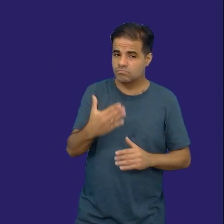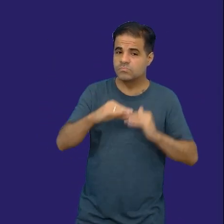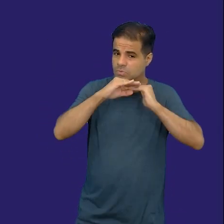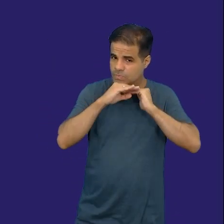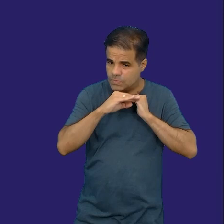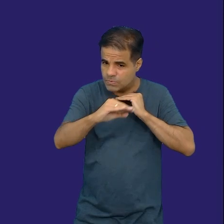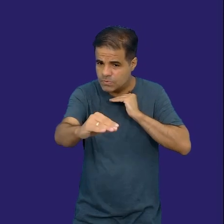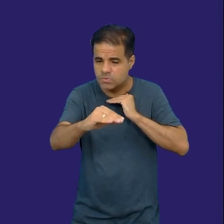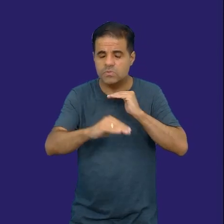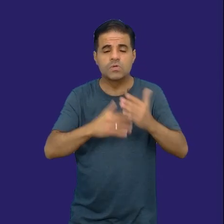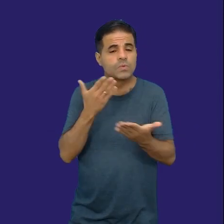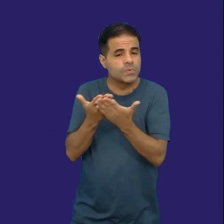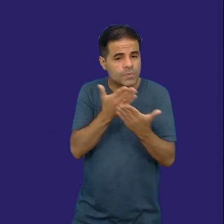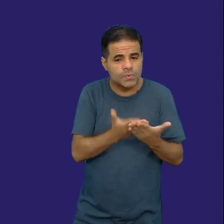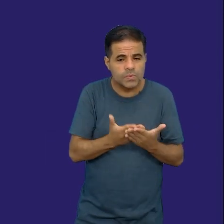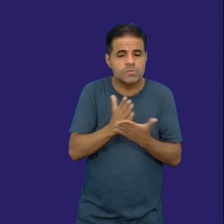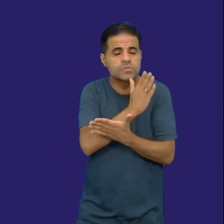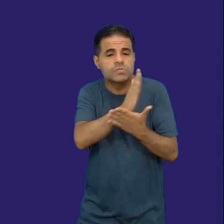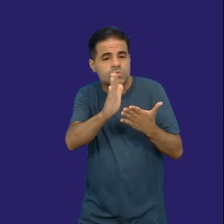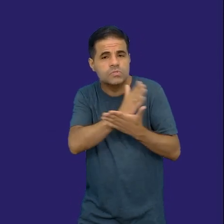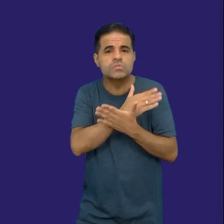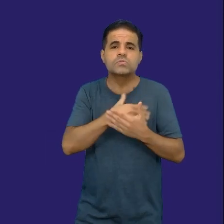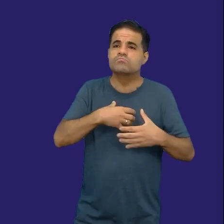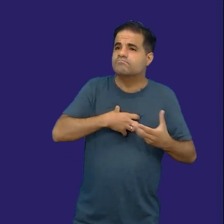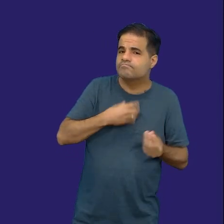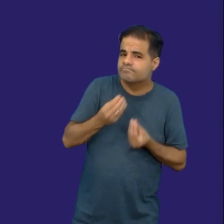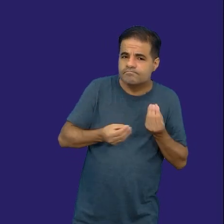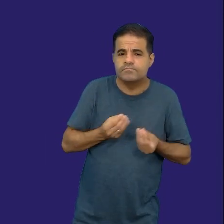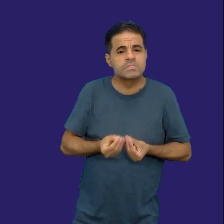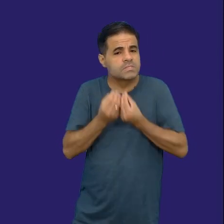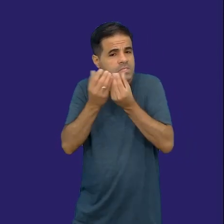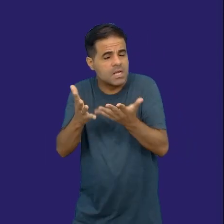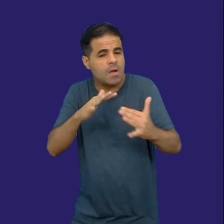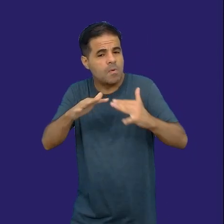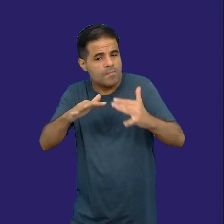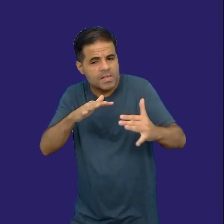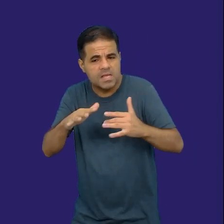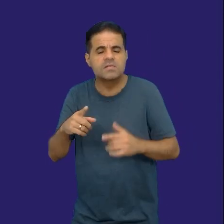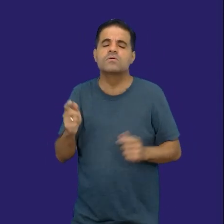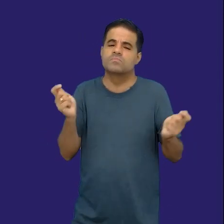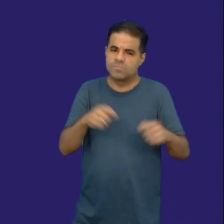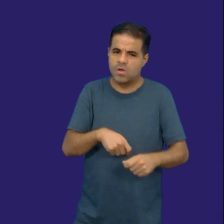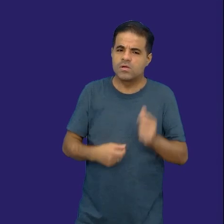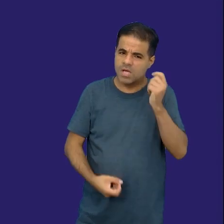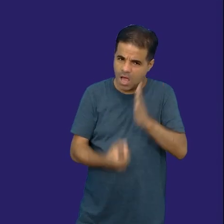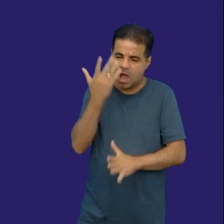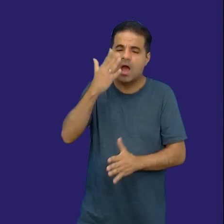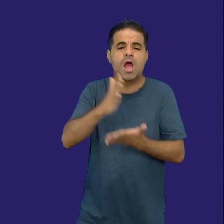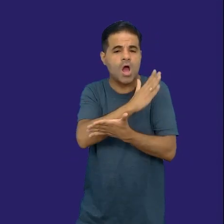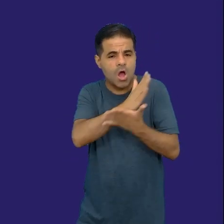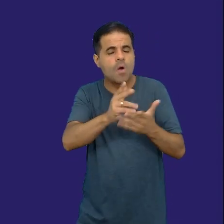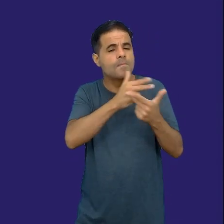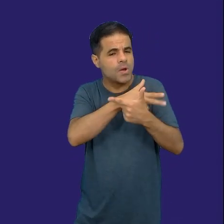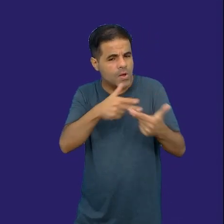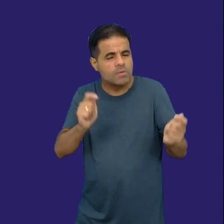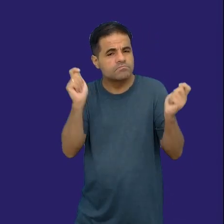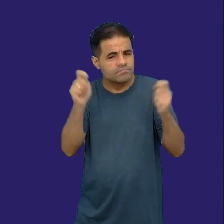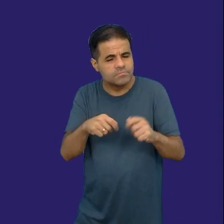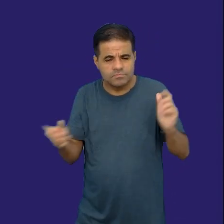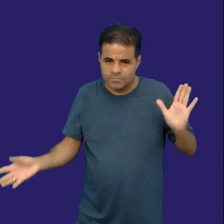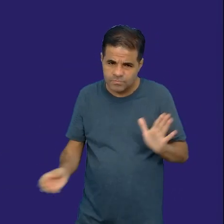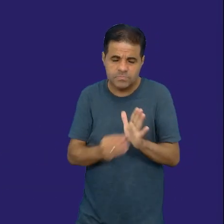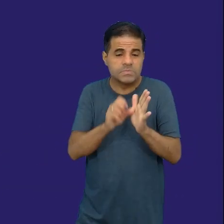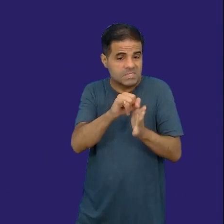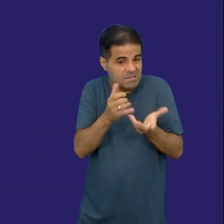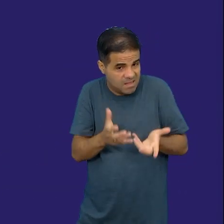pavimentação, talvez é um estudo sobre alguns tipos de pavimentação, me entregar uma pavimentação, então a gente pode formar algumas coisas a respeito disso daí, se a gente